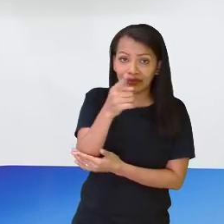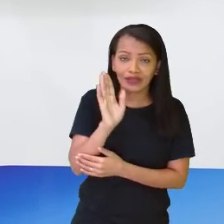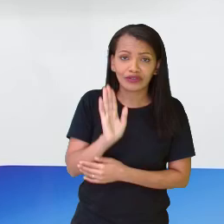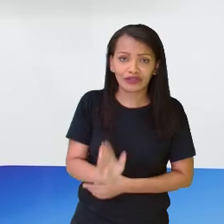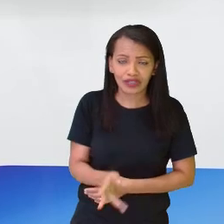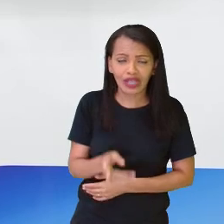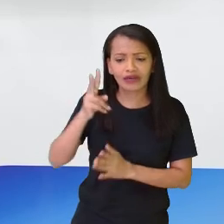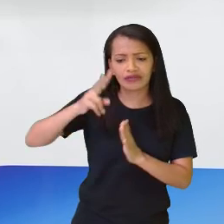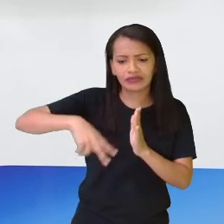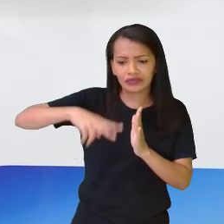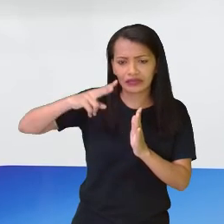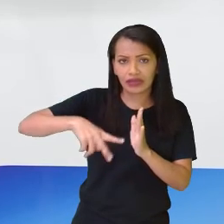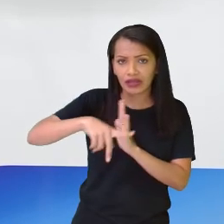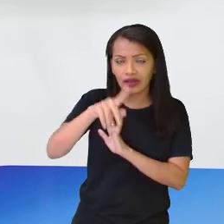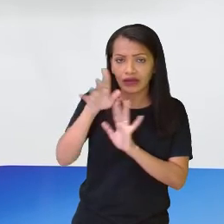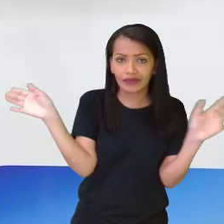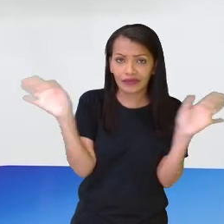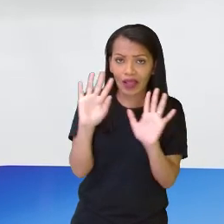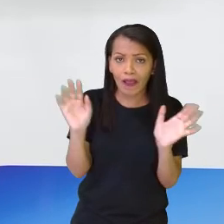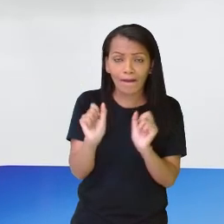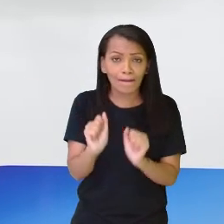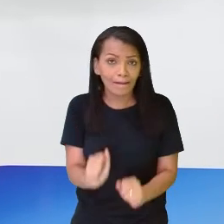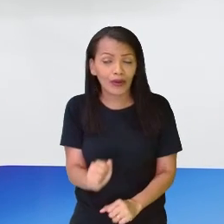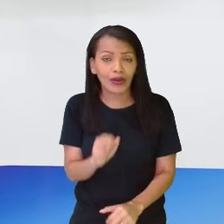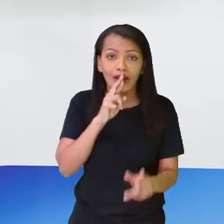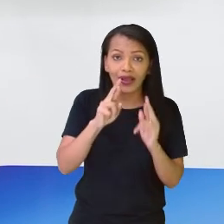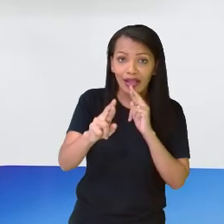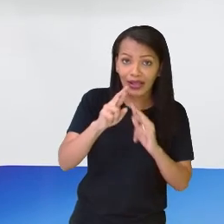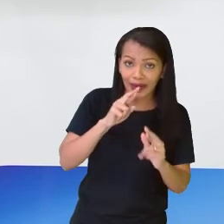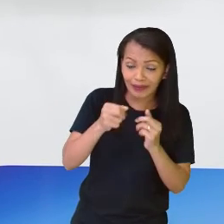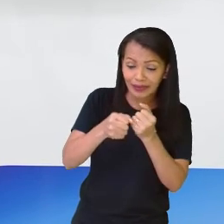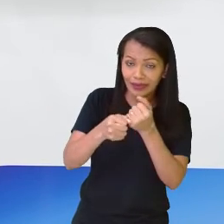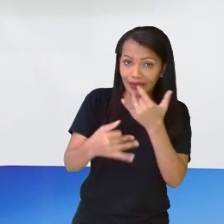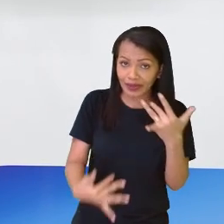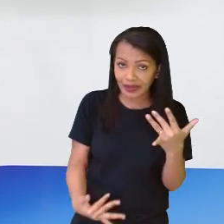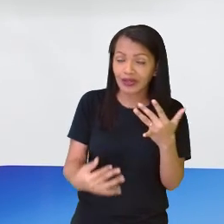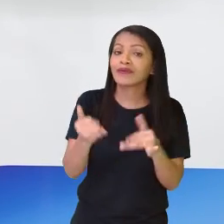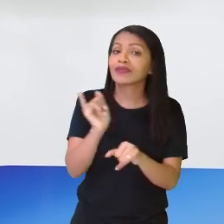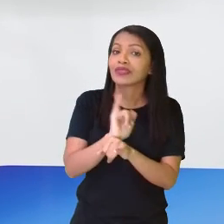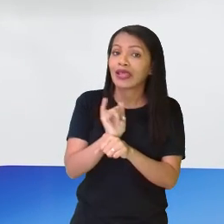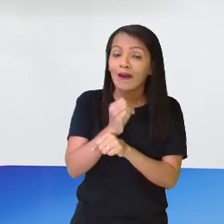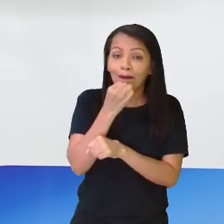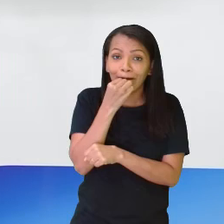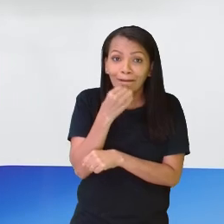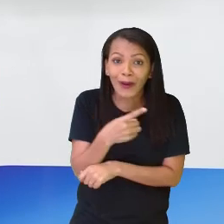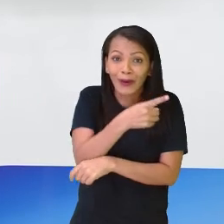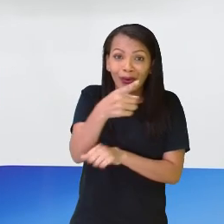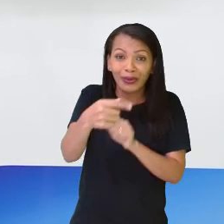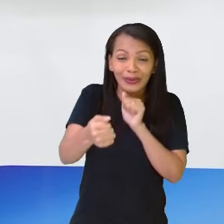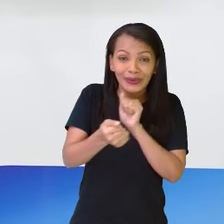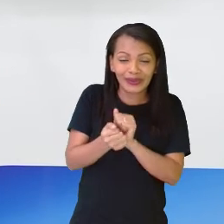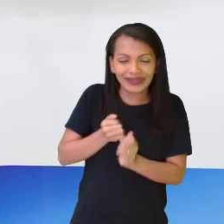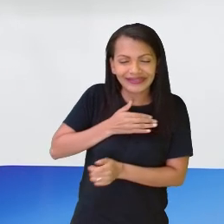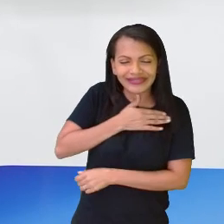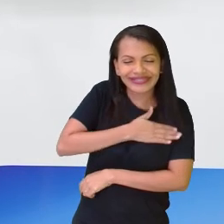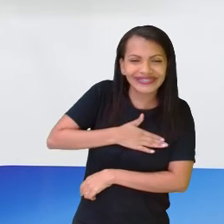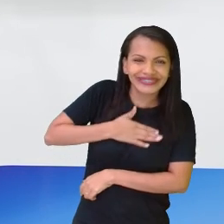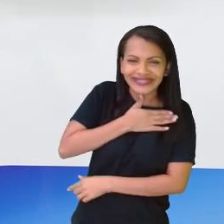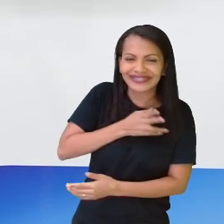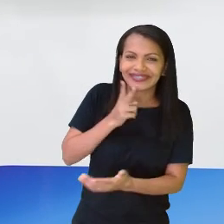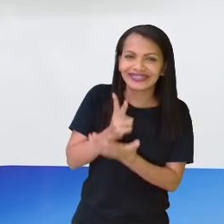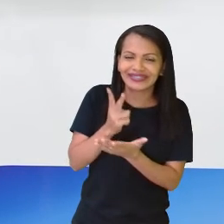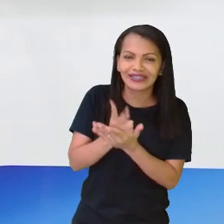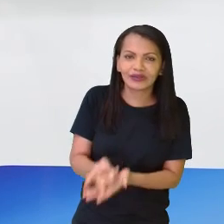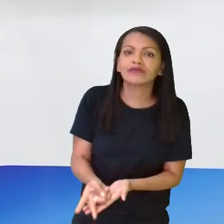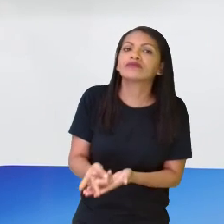está lendo aí, enquanto eu vou me despedindo, você pode responder lá no chat do YouTube. Muito bom estar com vocês, um prazer enorme como